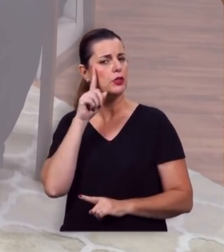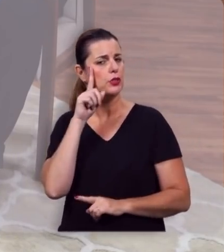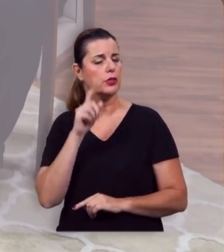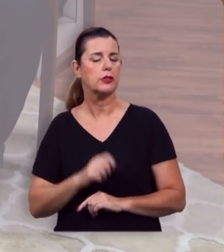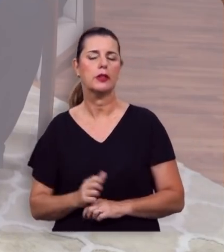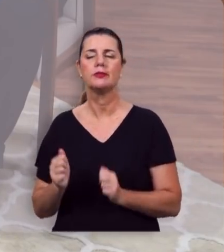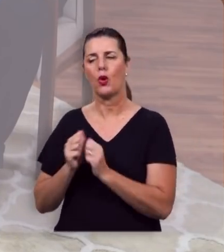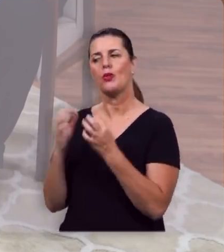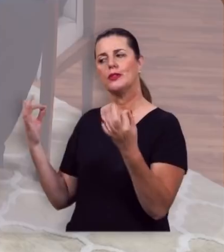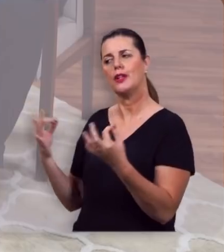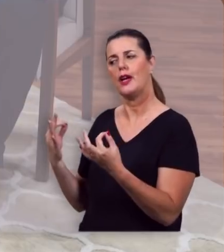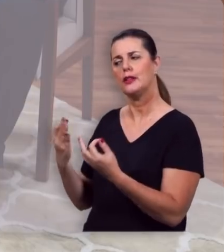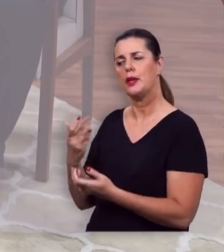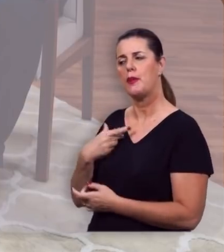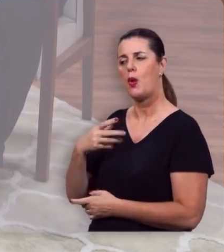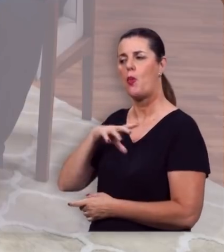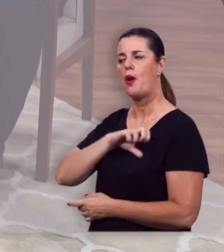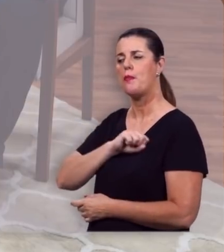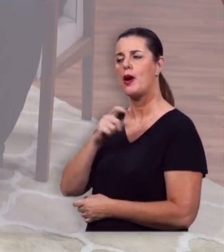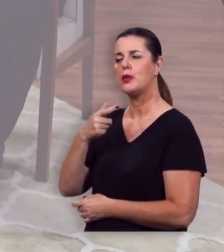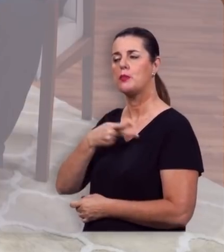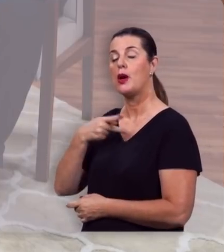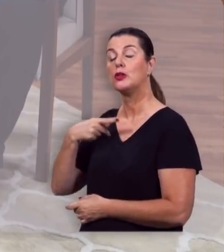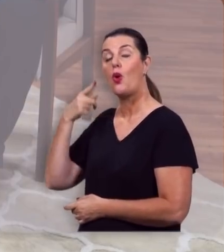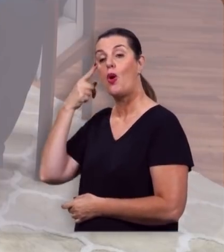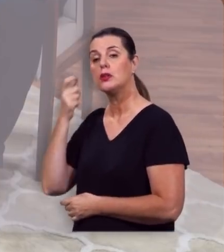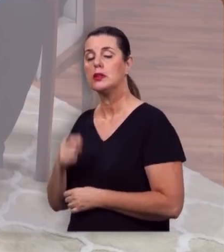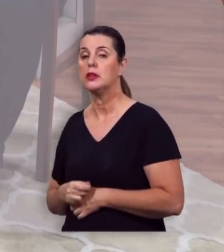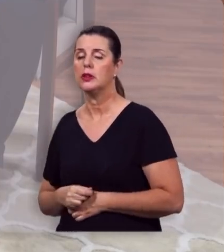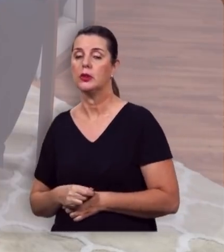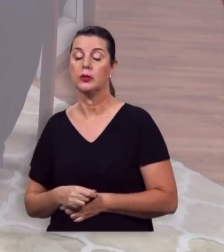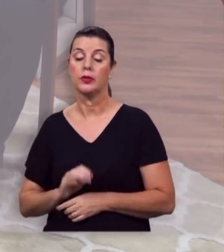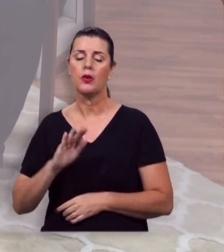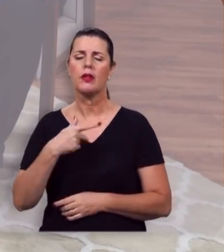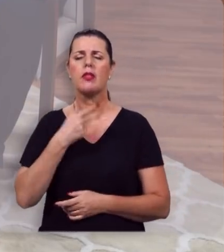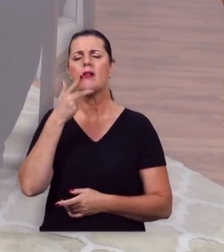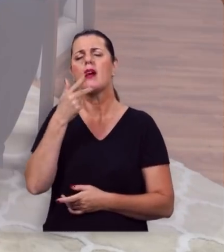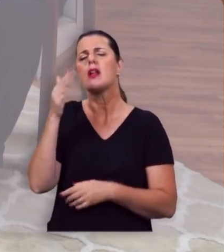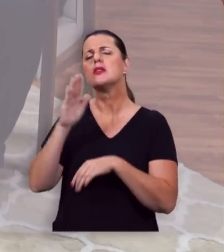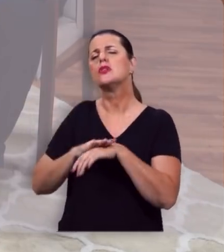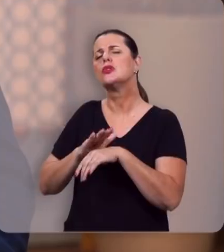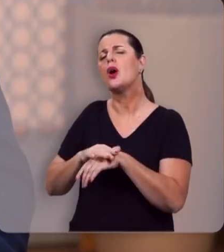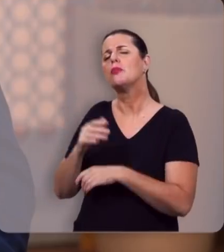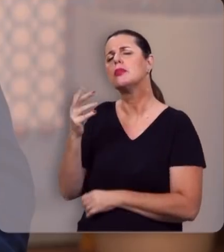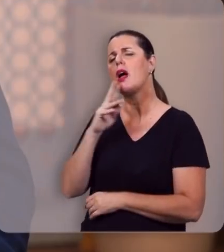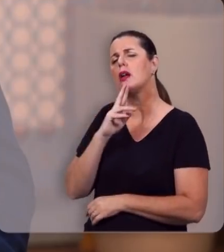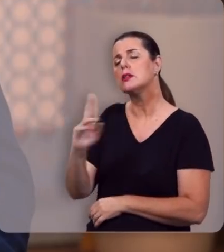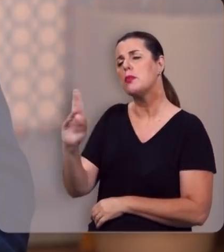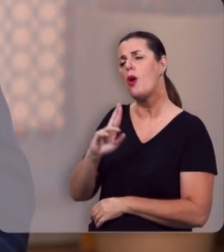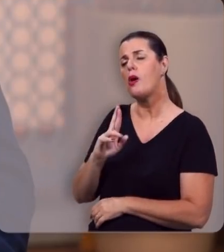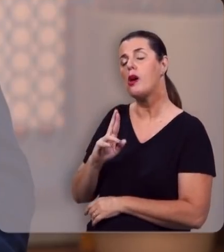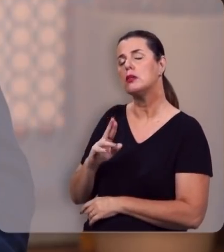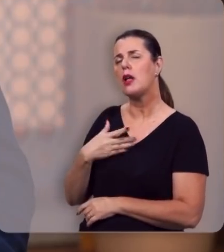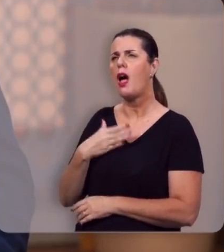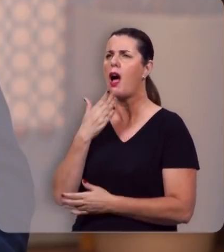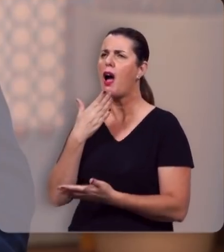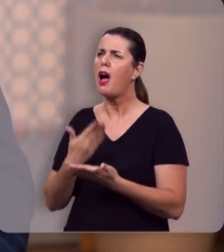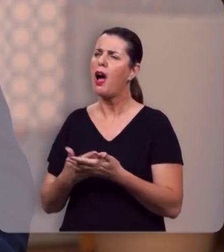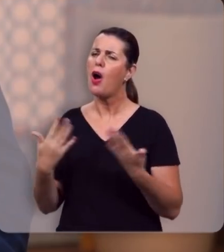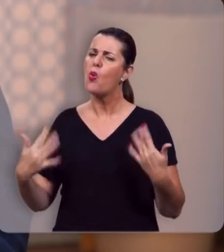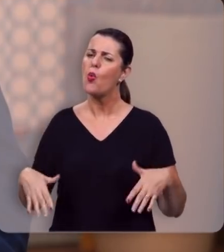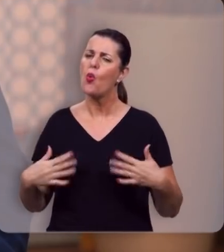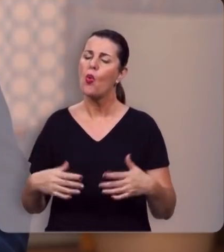né? Com certeza, meu amado pastor Rodrigo. E enquanto você dava aqui a sua resposta, eu ficava fascinado como a